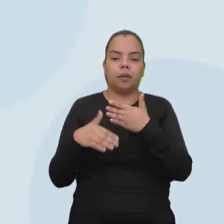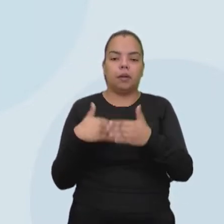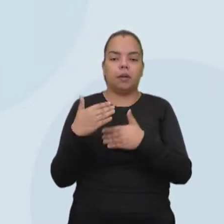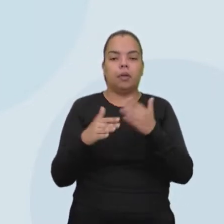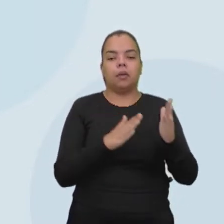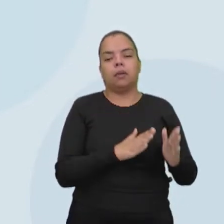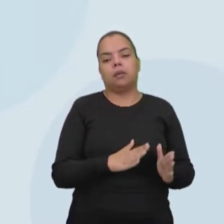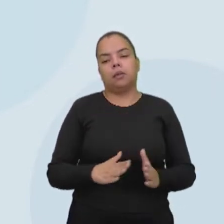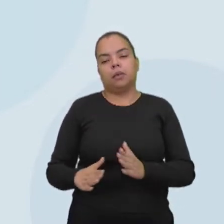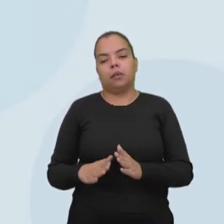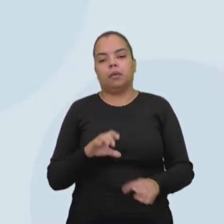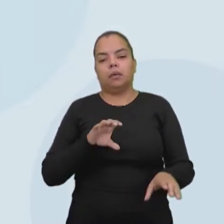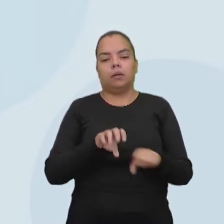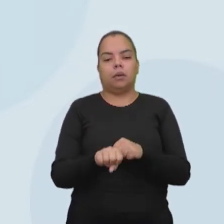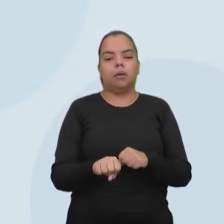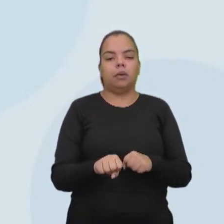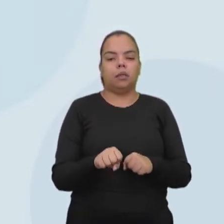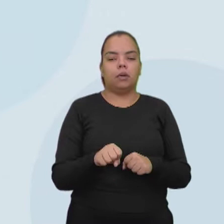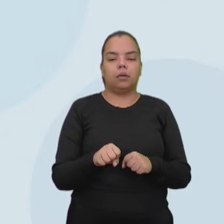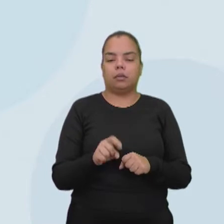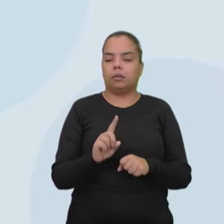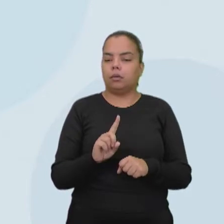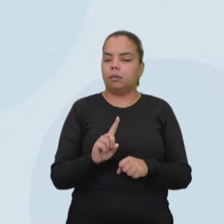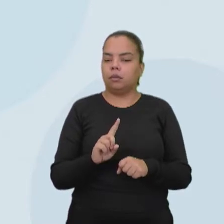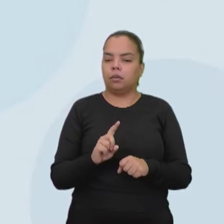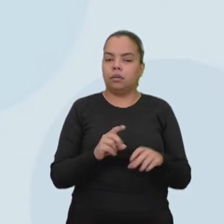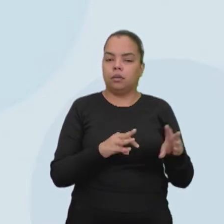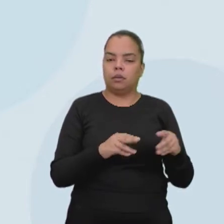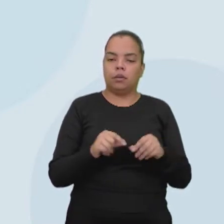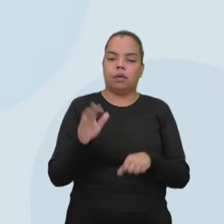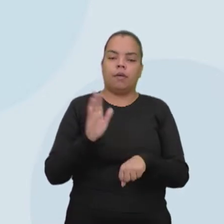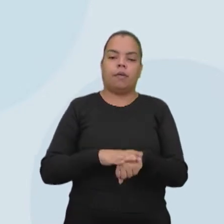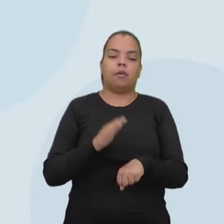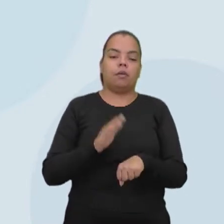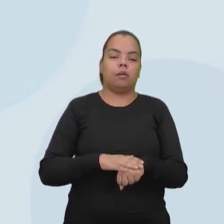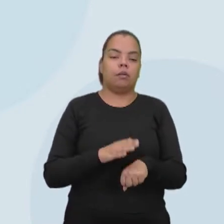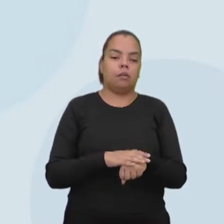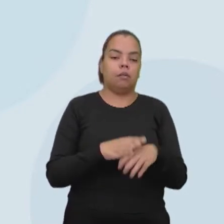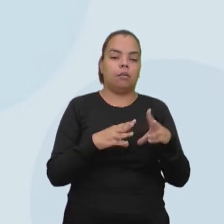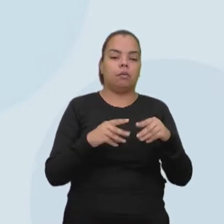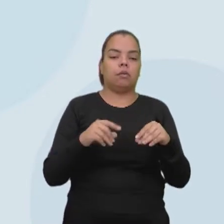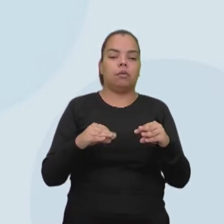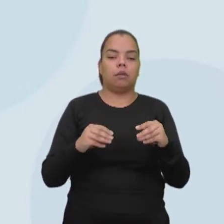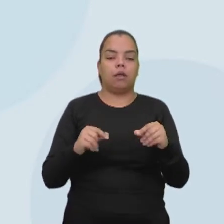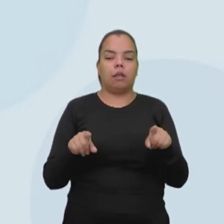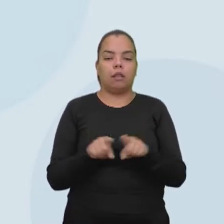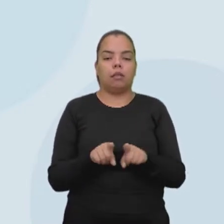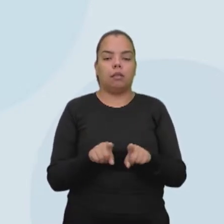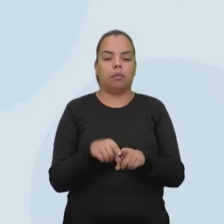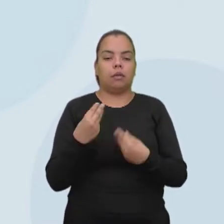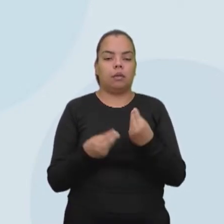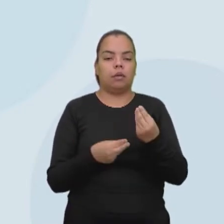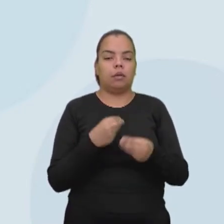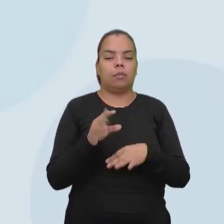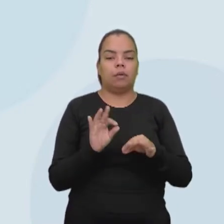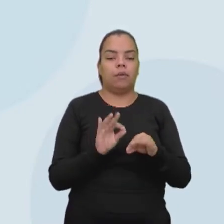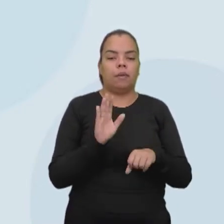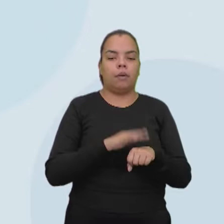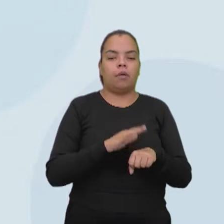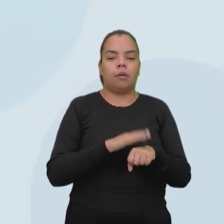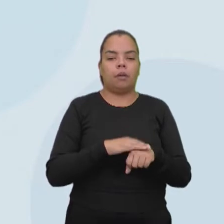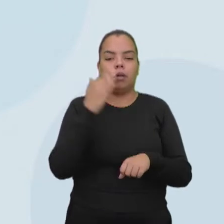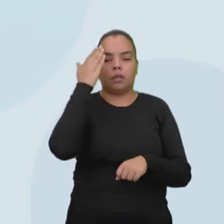de formação dos solos e os elementos que o formam, entender a formação dos minerais